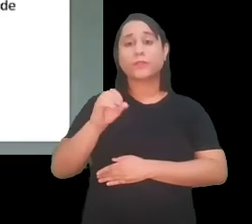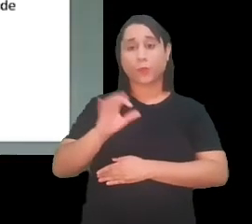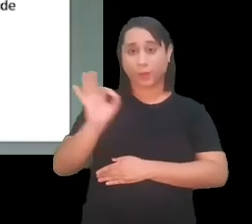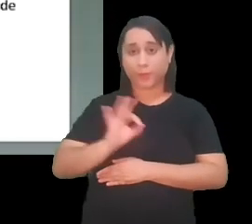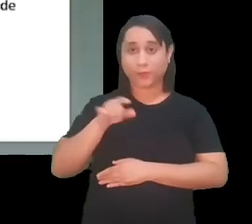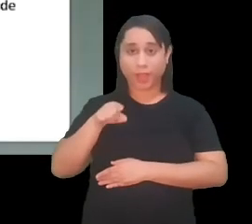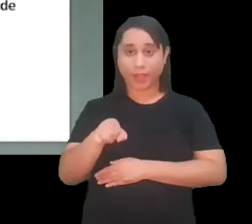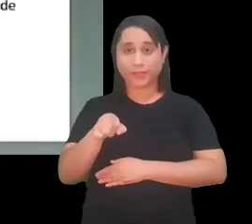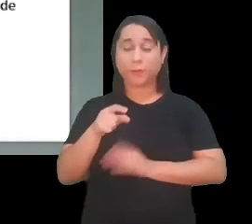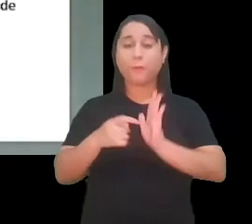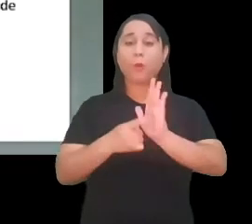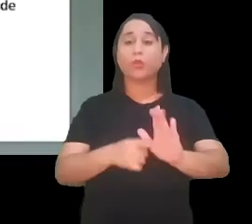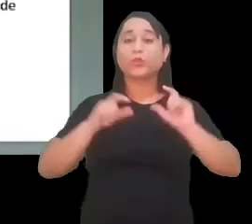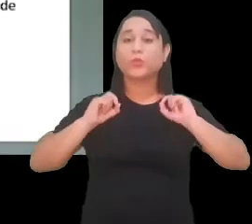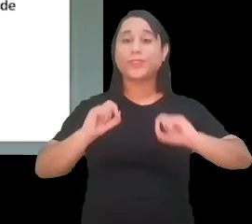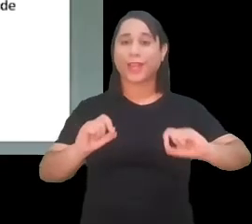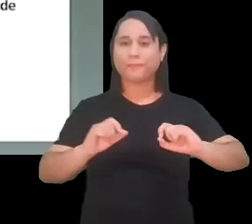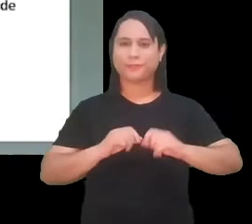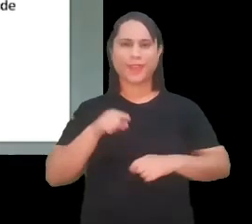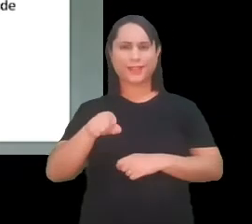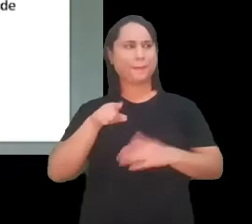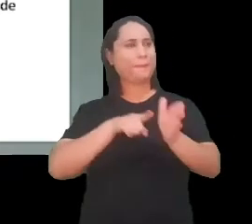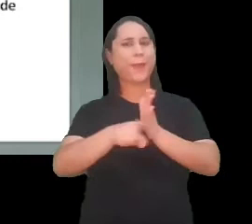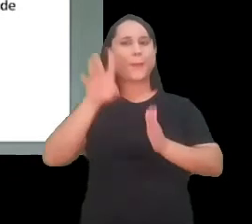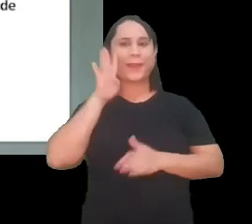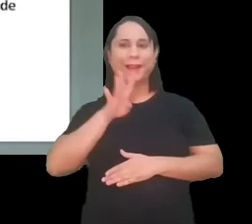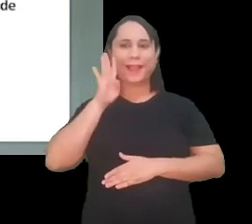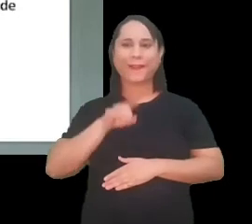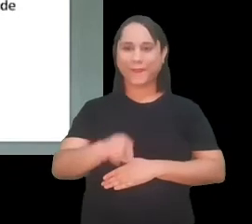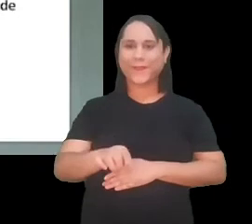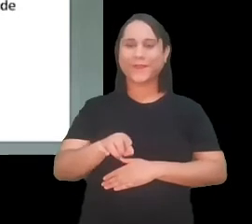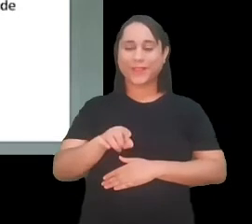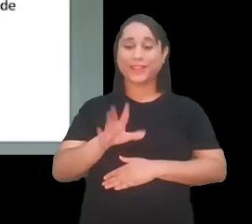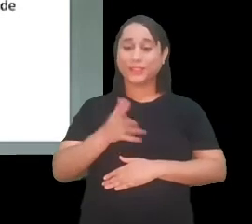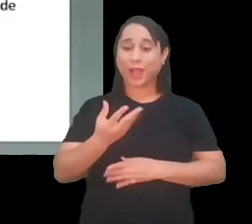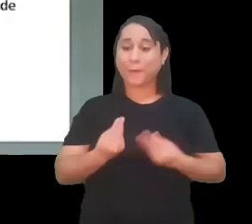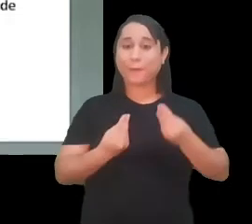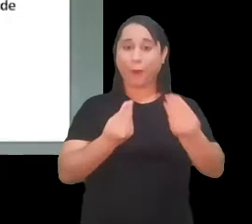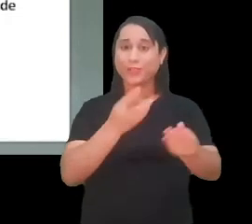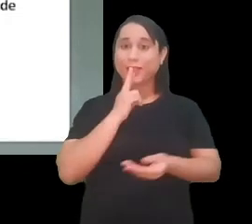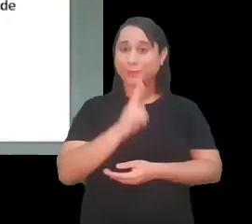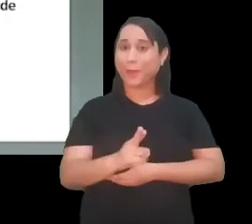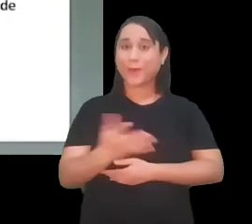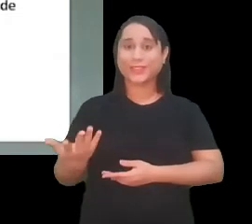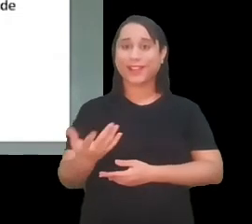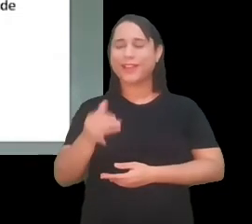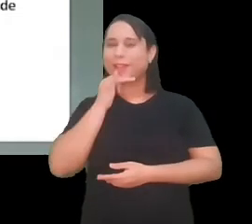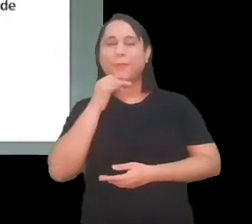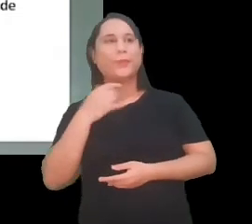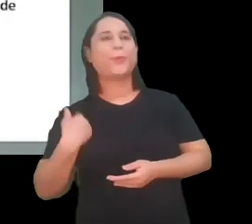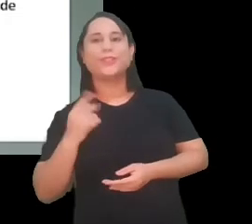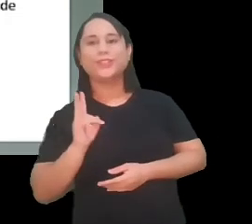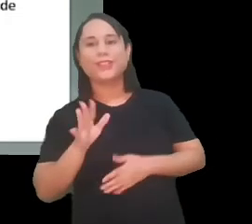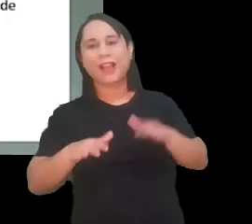de, olha que questão legal, eles trazem a resposta do que normalmente se pergunta. Qual que é a probabilidade do Leandro ser calvo?